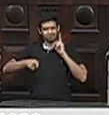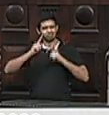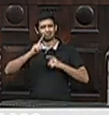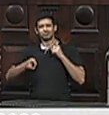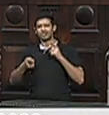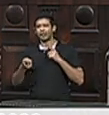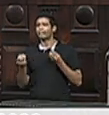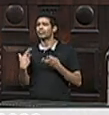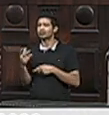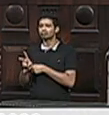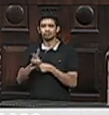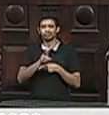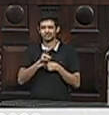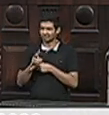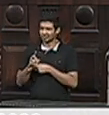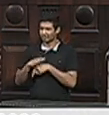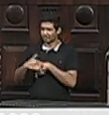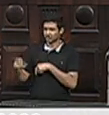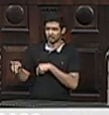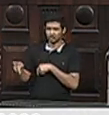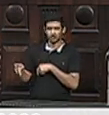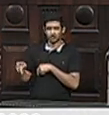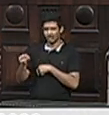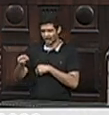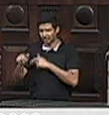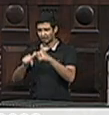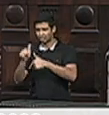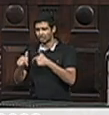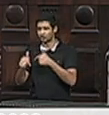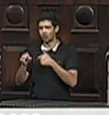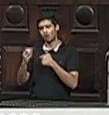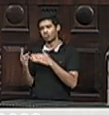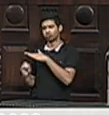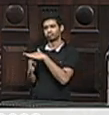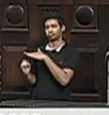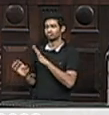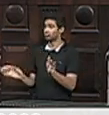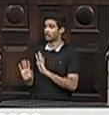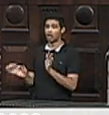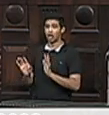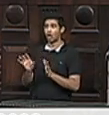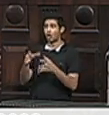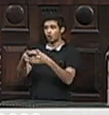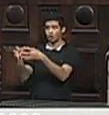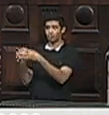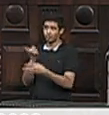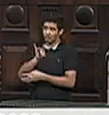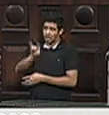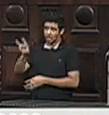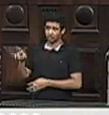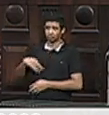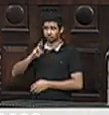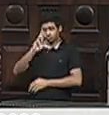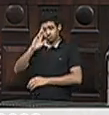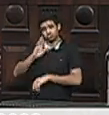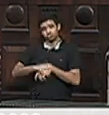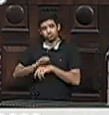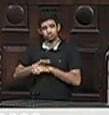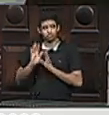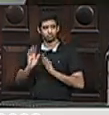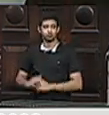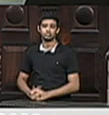que essa emenda encontre acolhimento. Mas, fundamentalmente, não é aceitável do ponto de vista democrático que seja